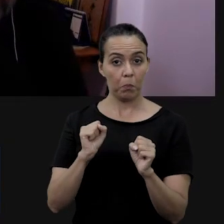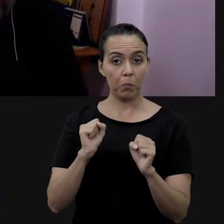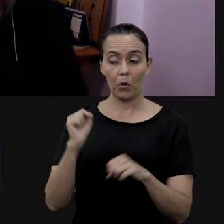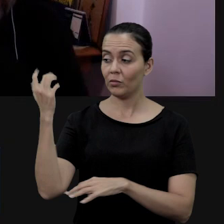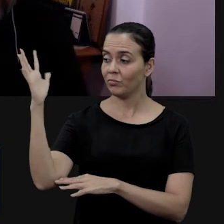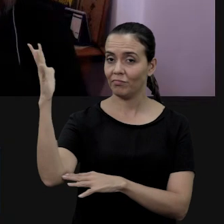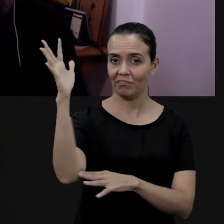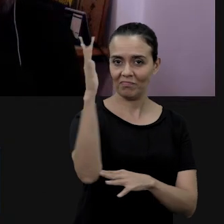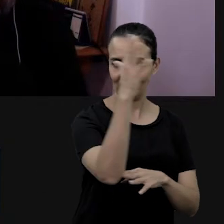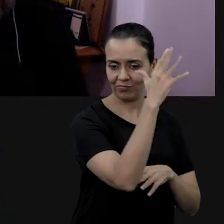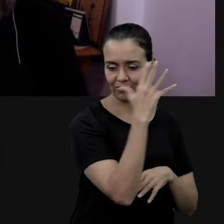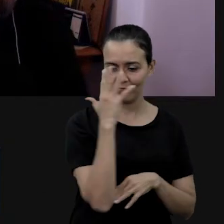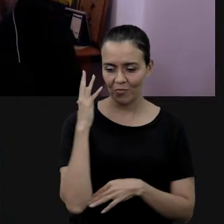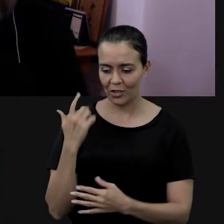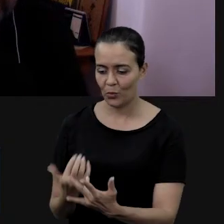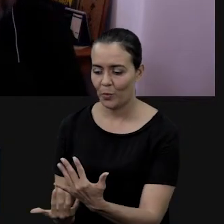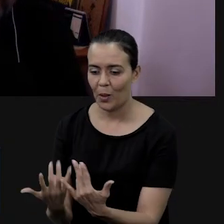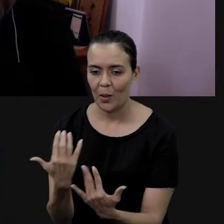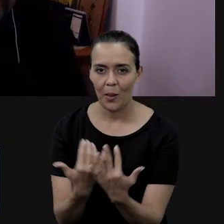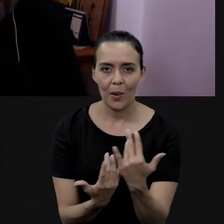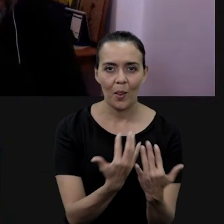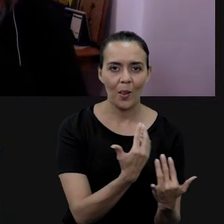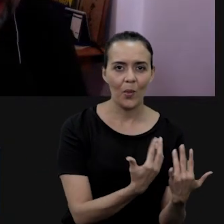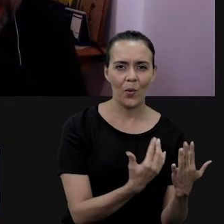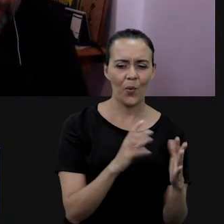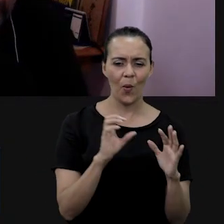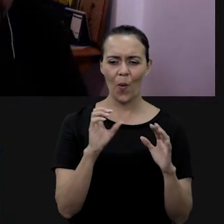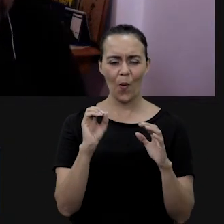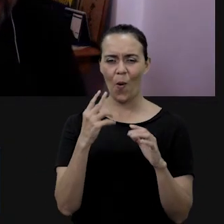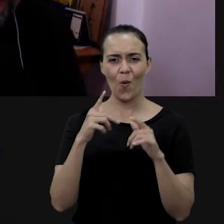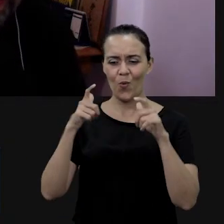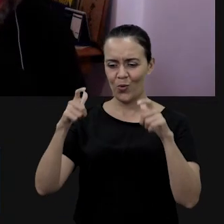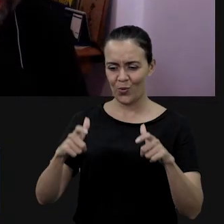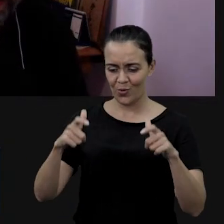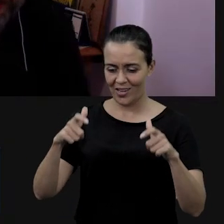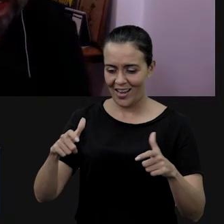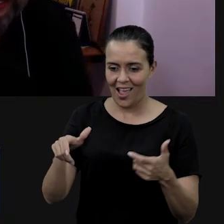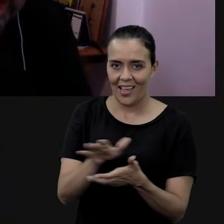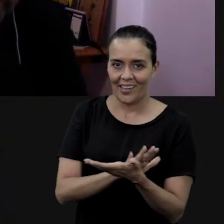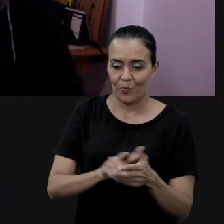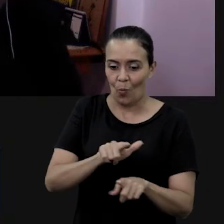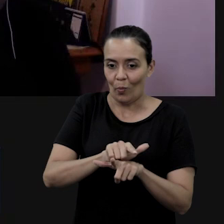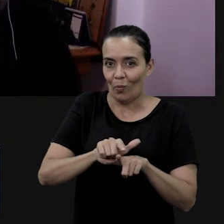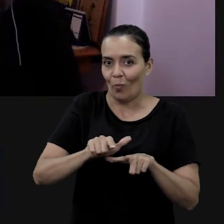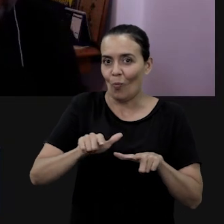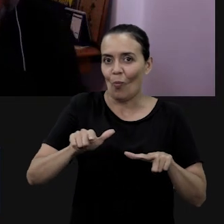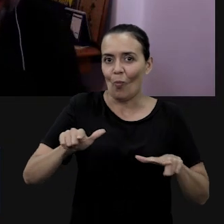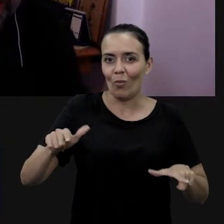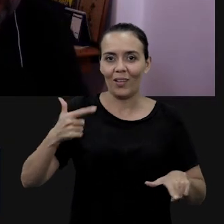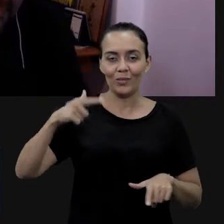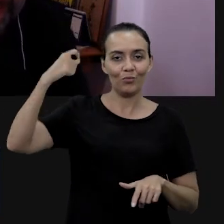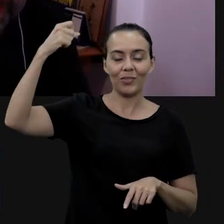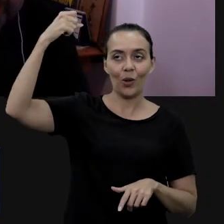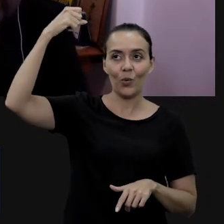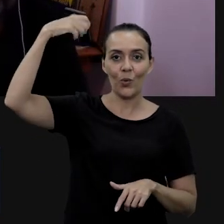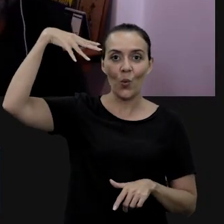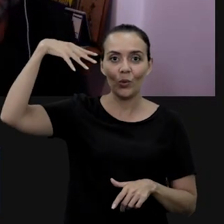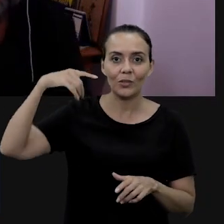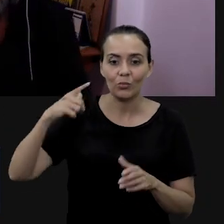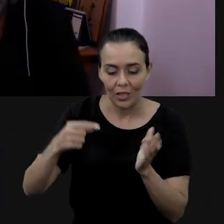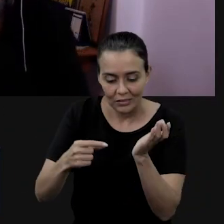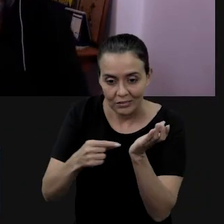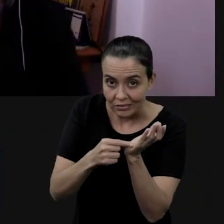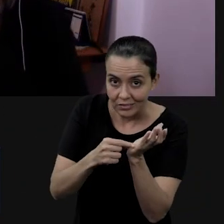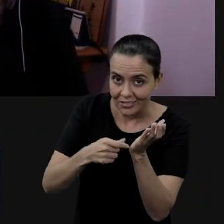ou em cenários tipo pós-apocalípticos, assim, com música rolando, que não tem luz, né? A